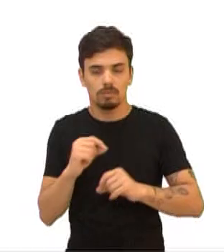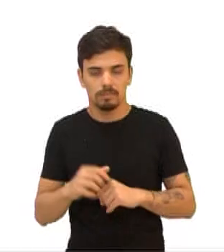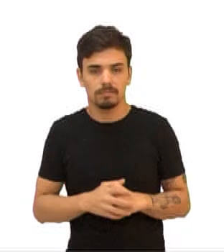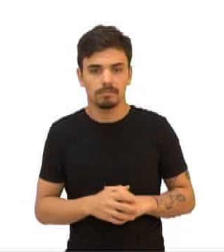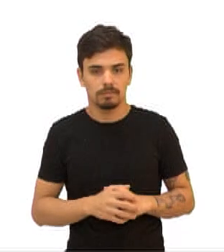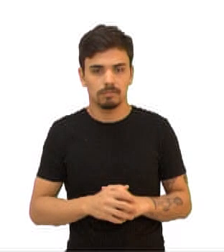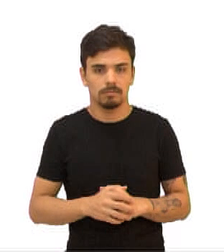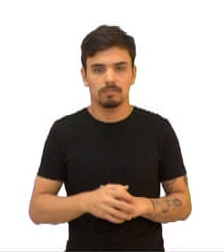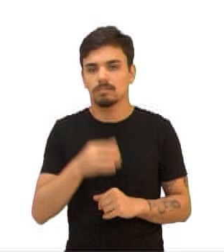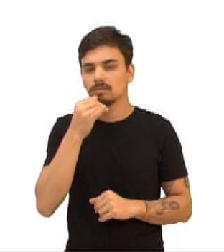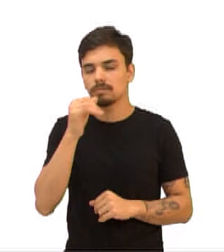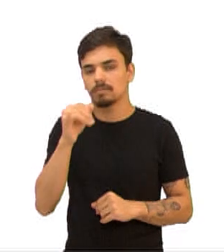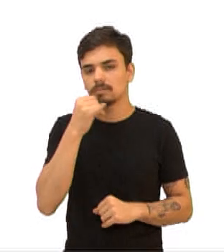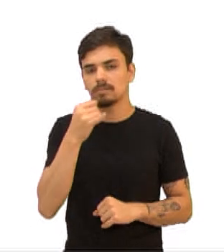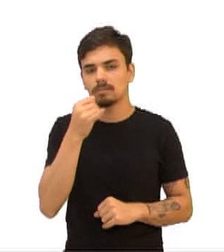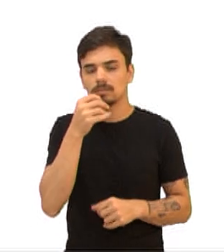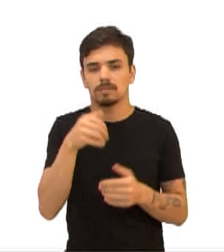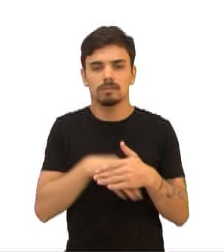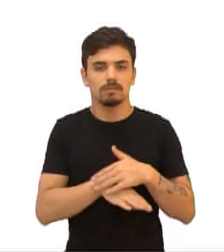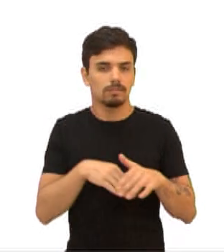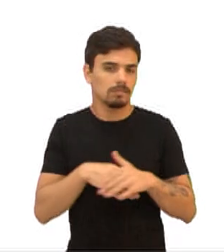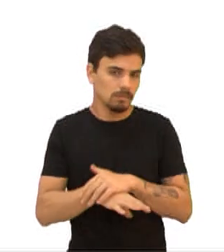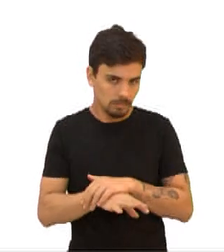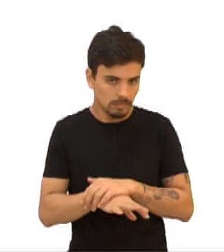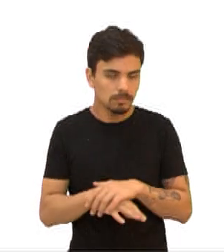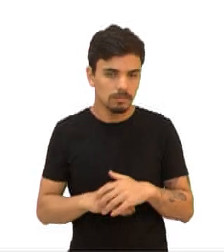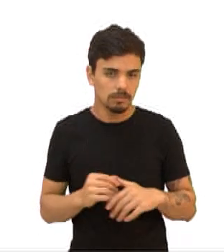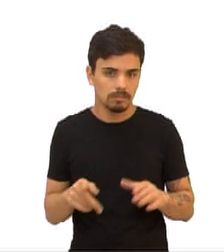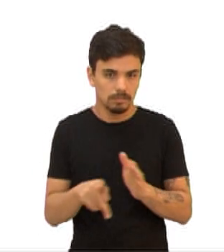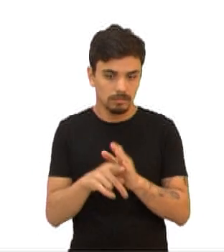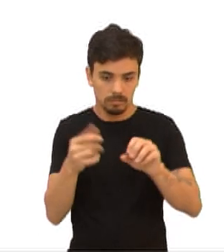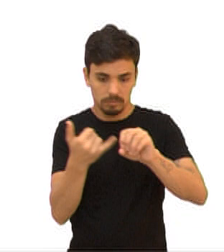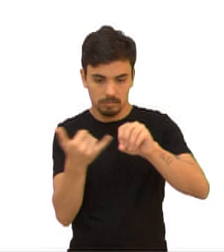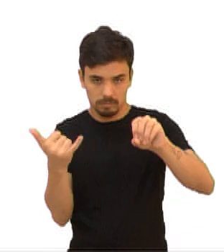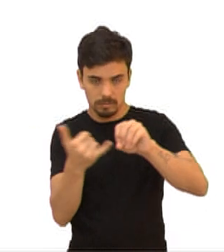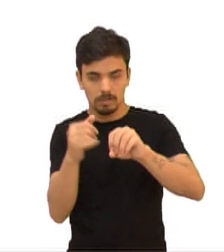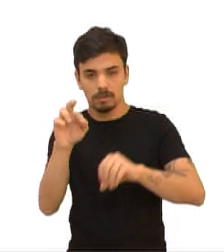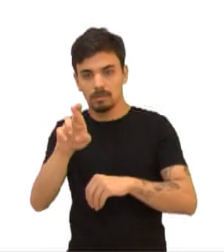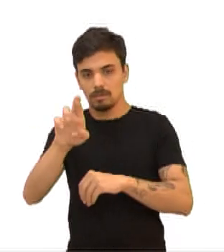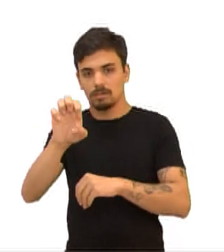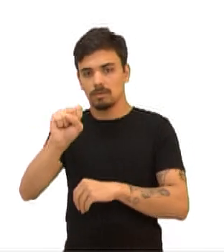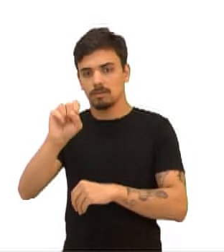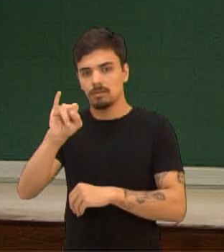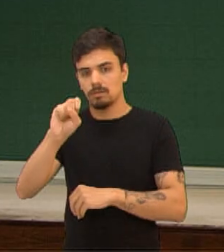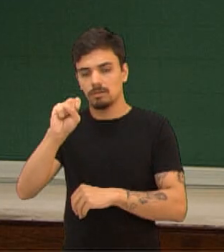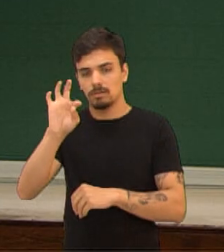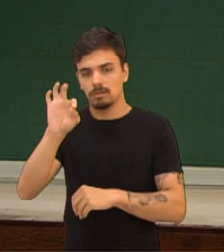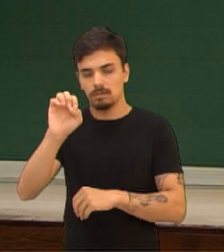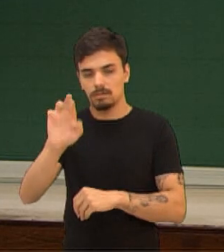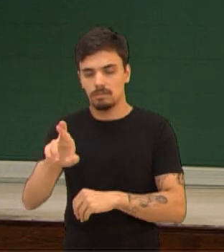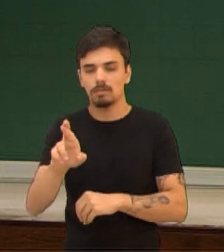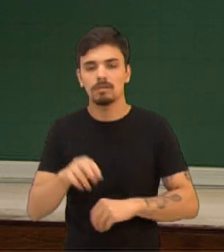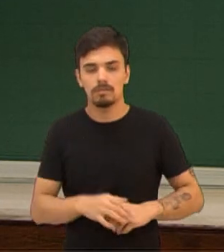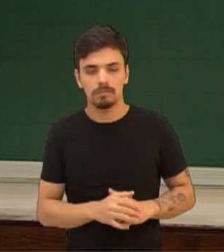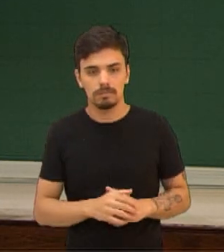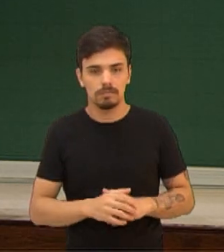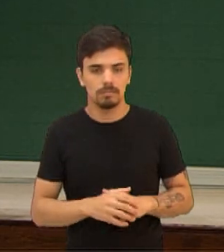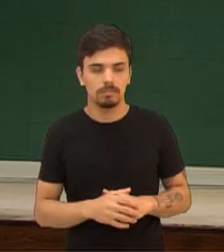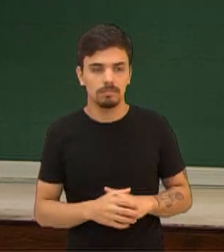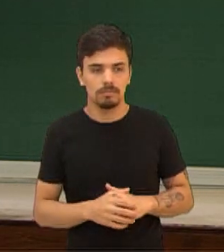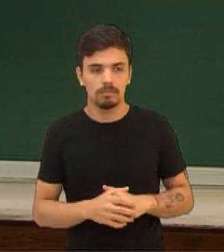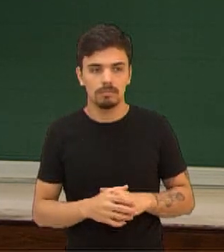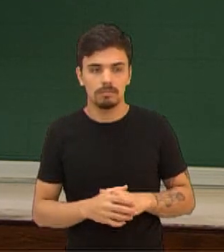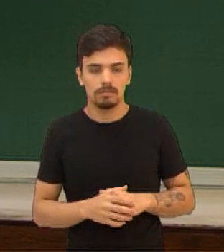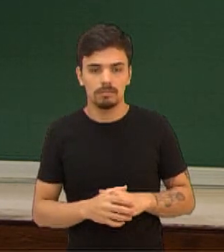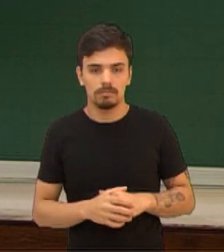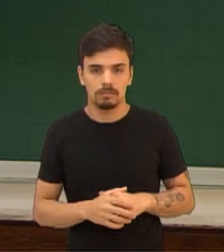a tensão acumulada no resistor, né? A tensão acumulada aqui no resistor,